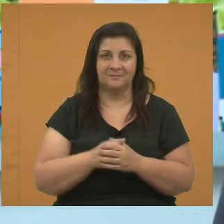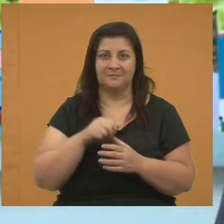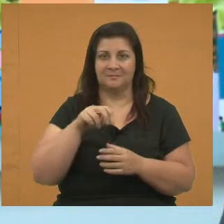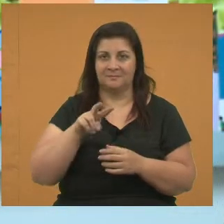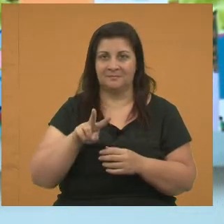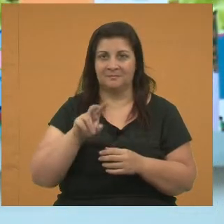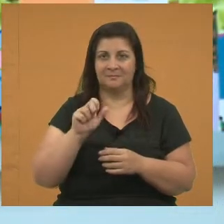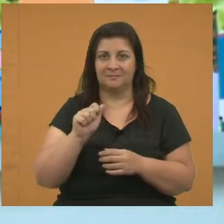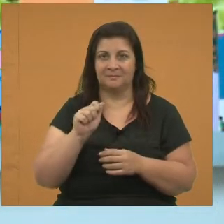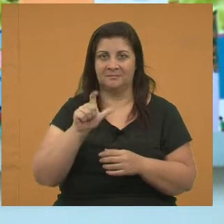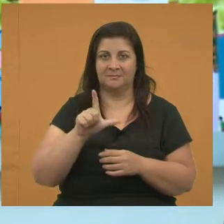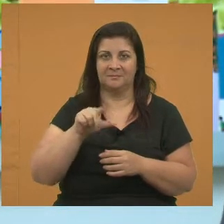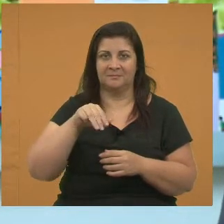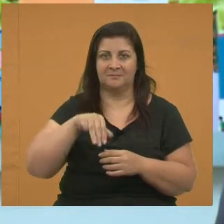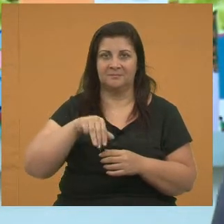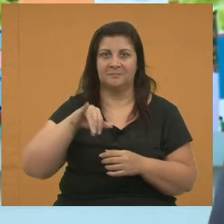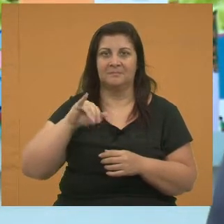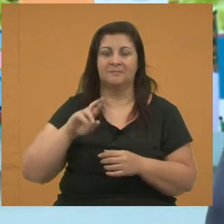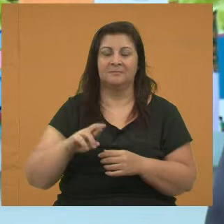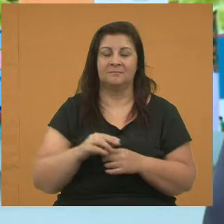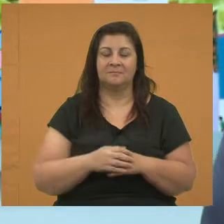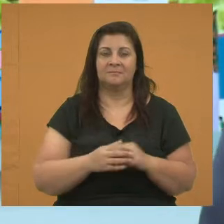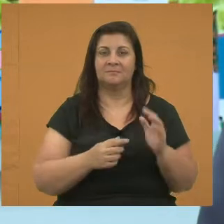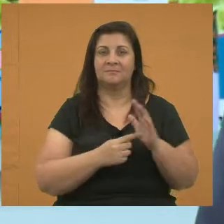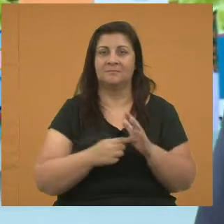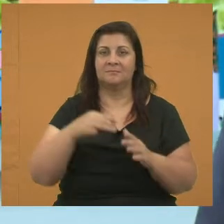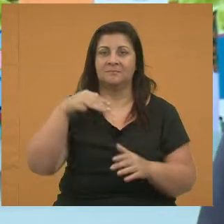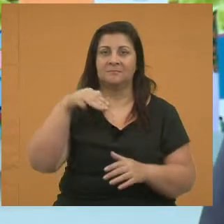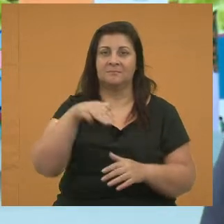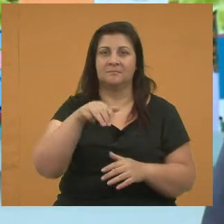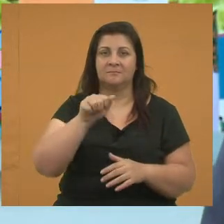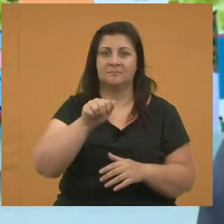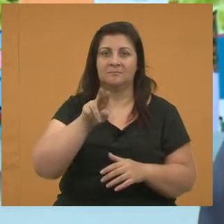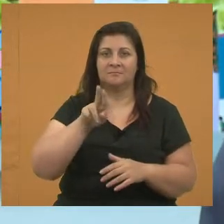do Parque Meia Lua, indiquei o Mauri dos Santos